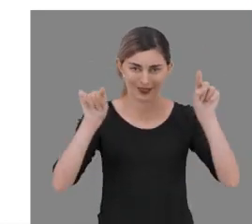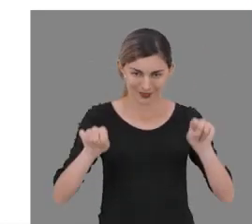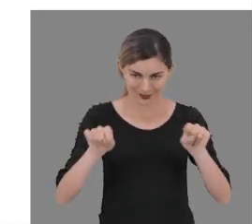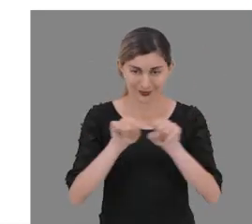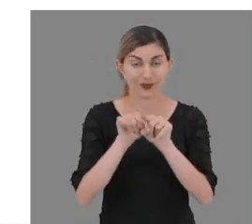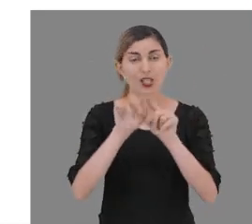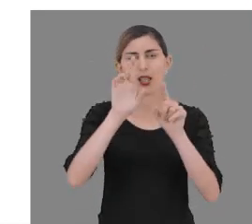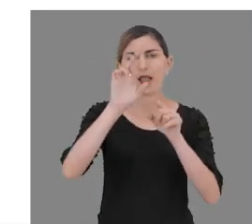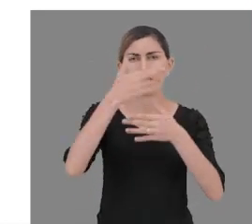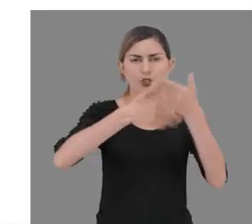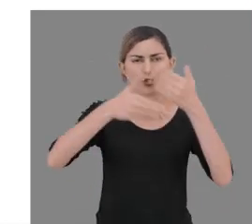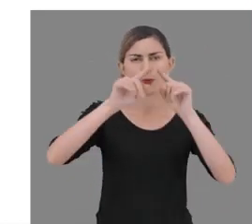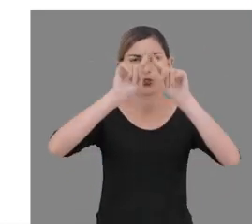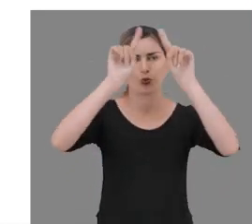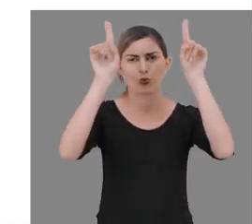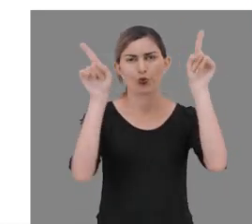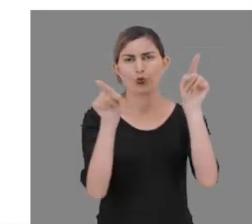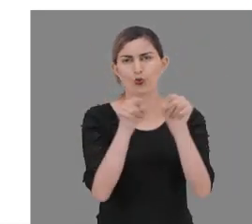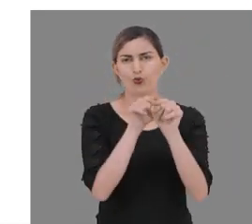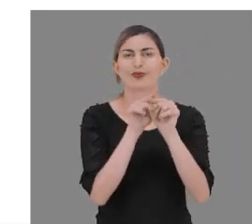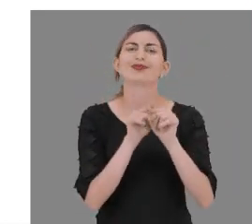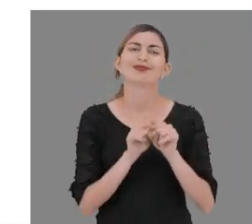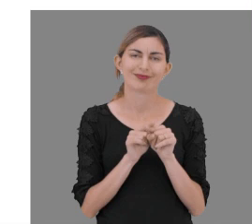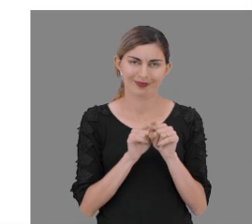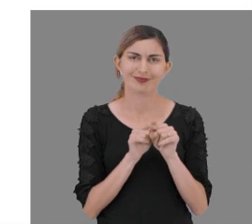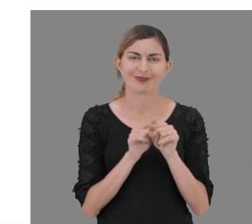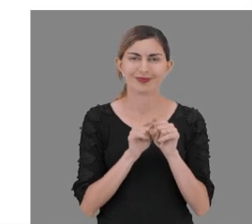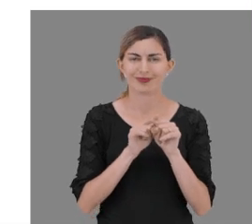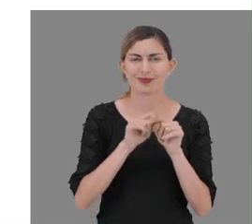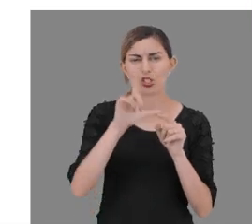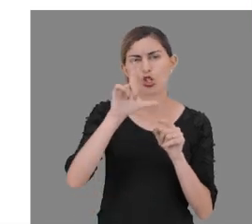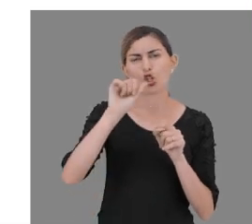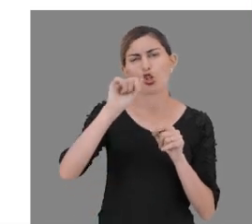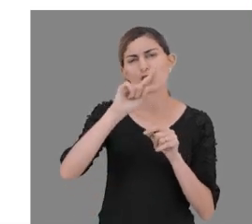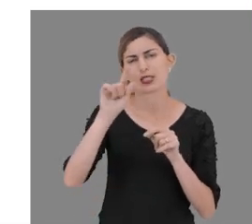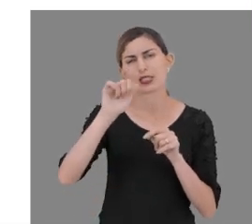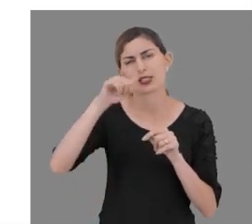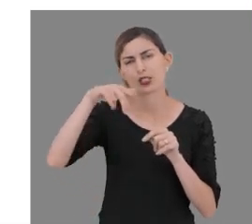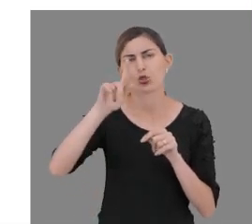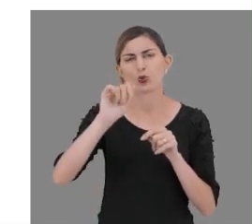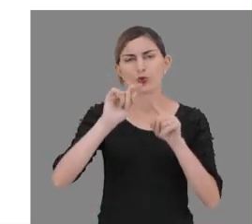um retângulo e o relacionamento tem o formato